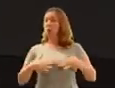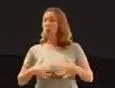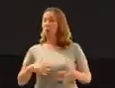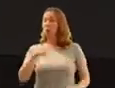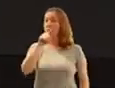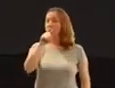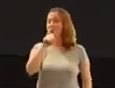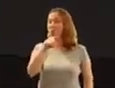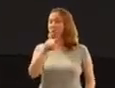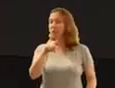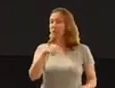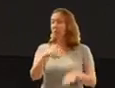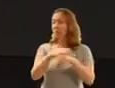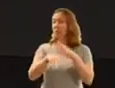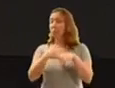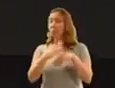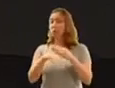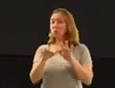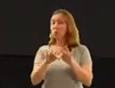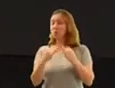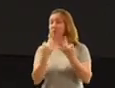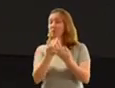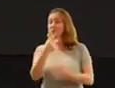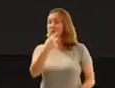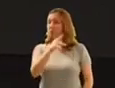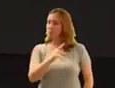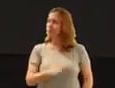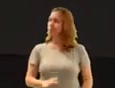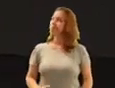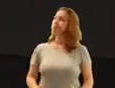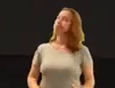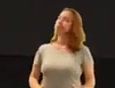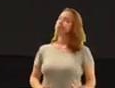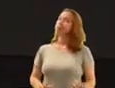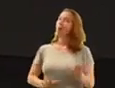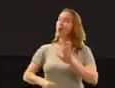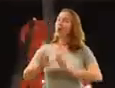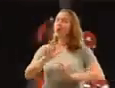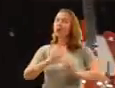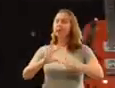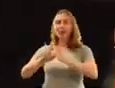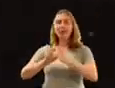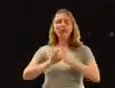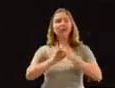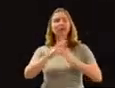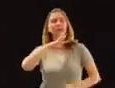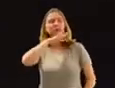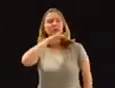seus filhos? É isso mesmo? Alianças ruins, não vai dar boa coisa.